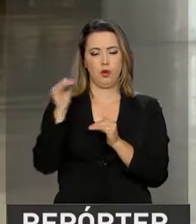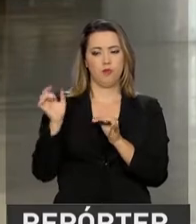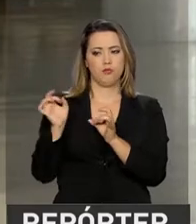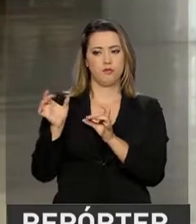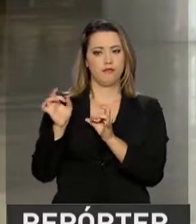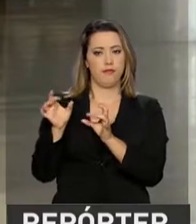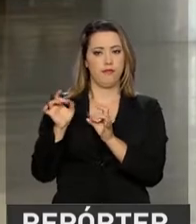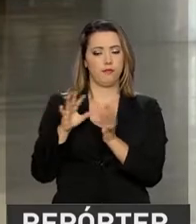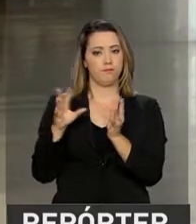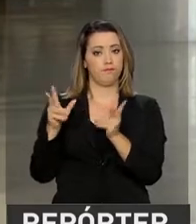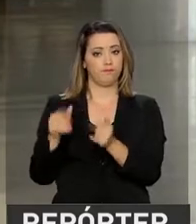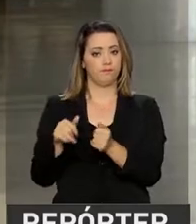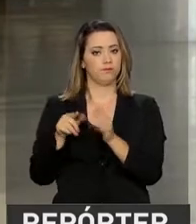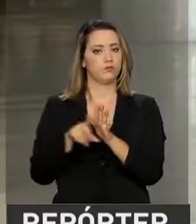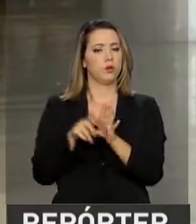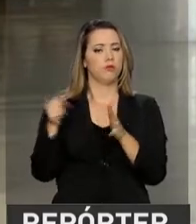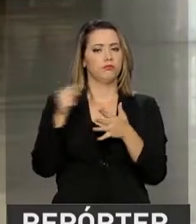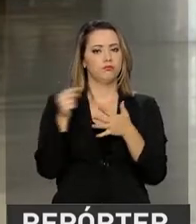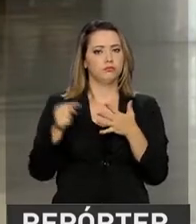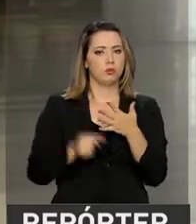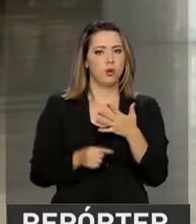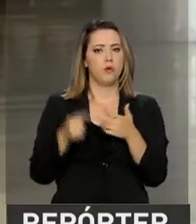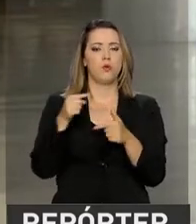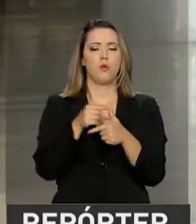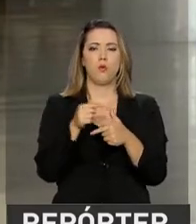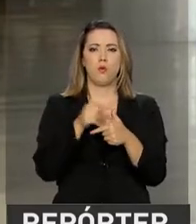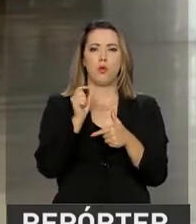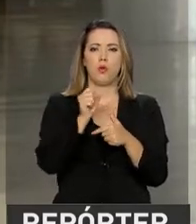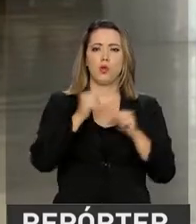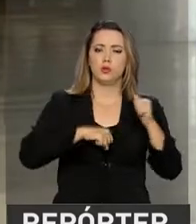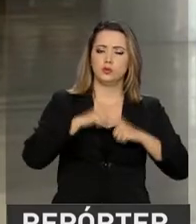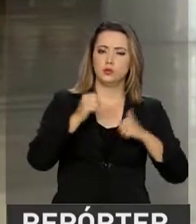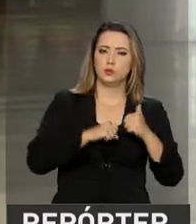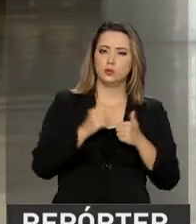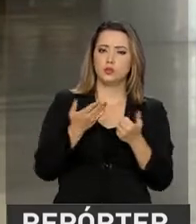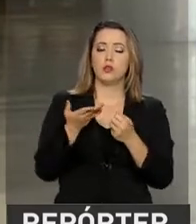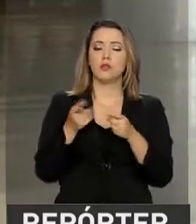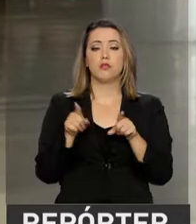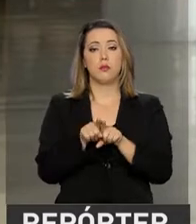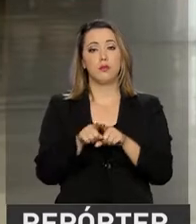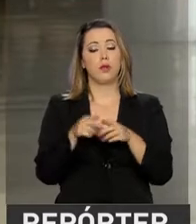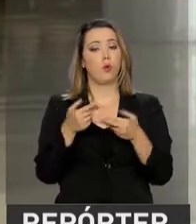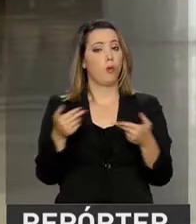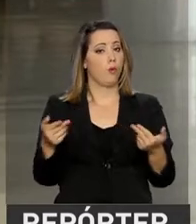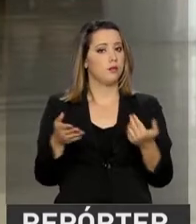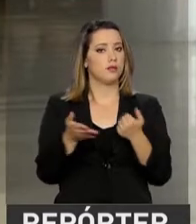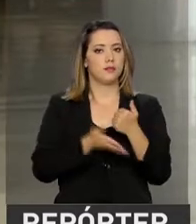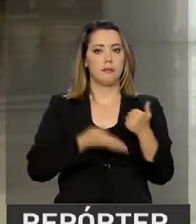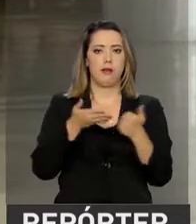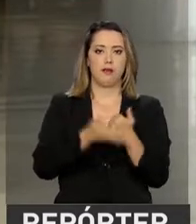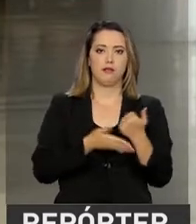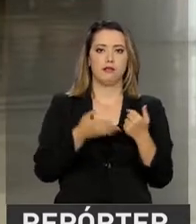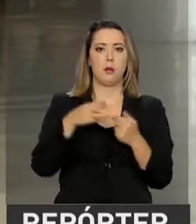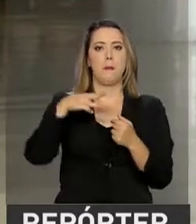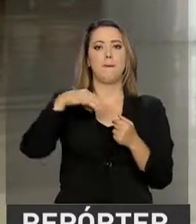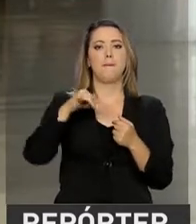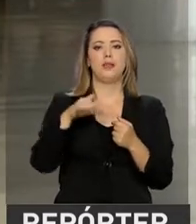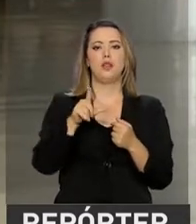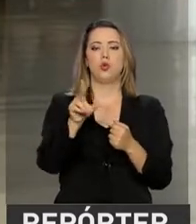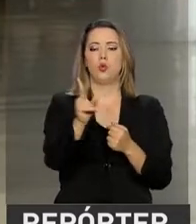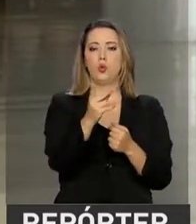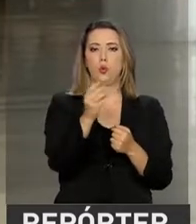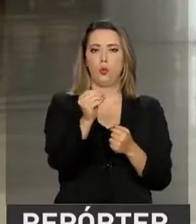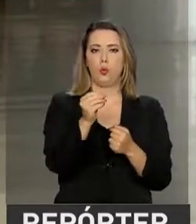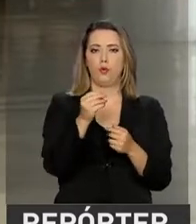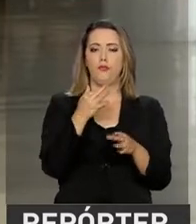com destaque para produtos semimanufaturados e básicos como por exemplo milho minério de cobre